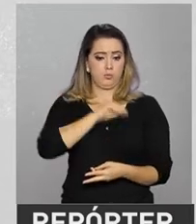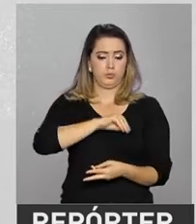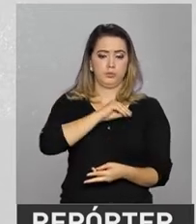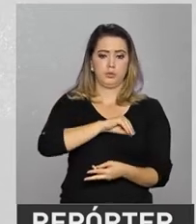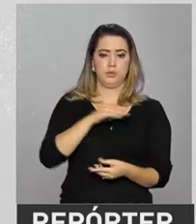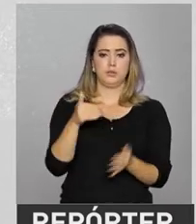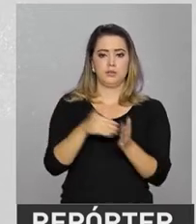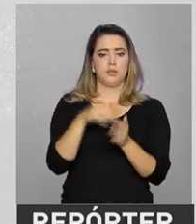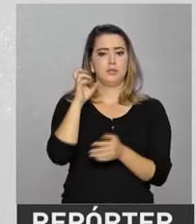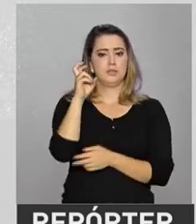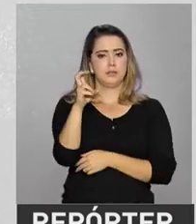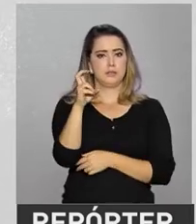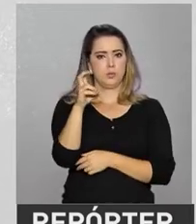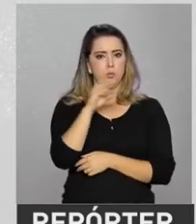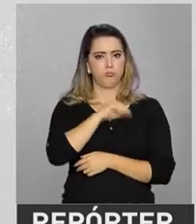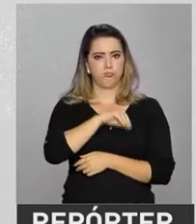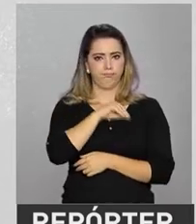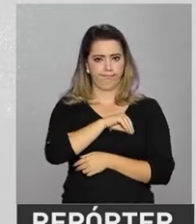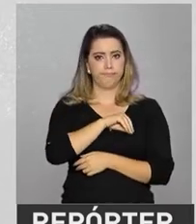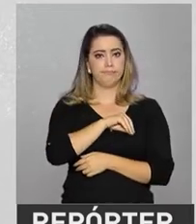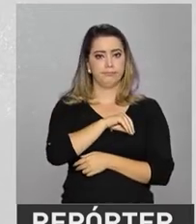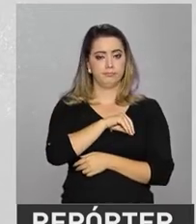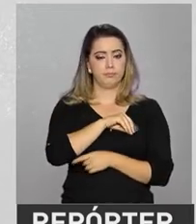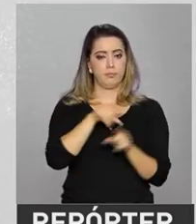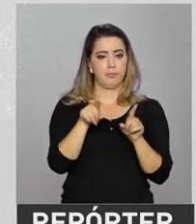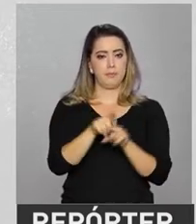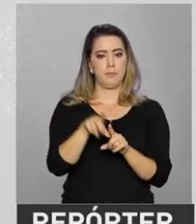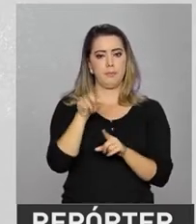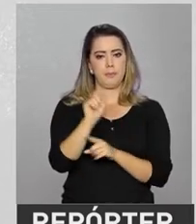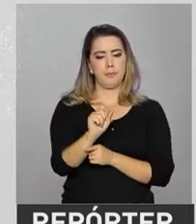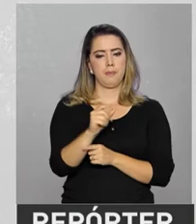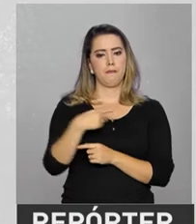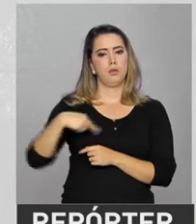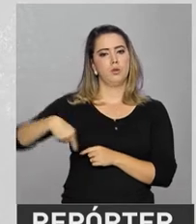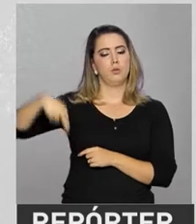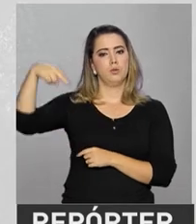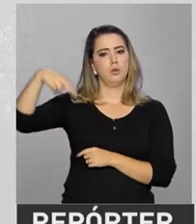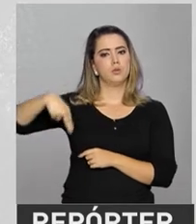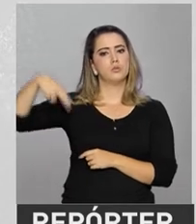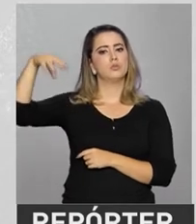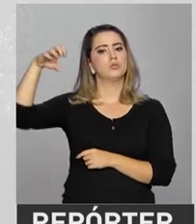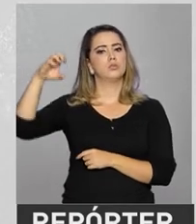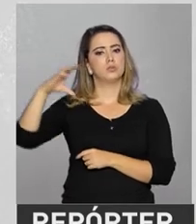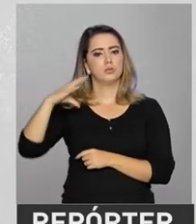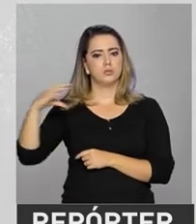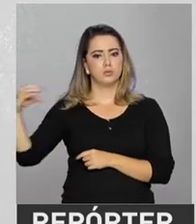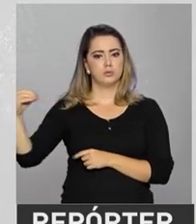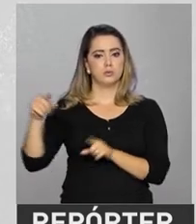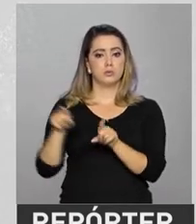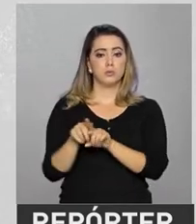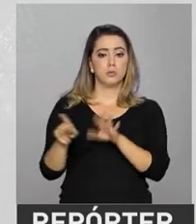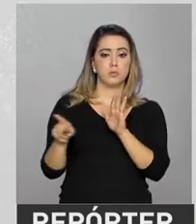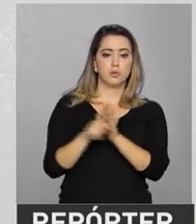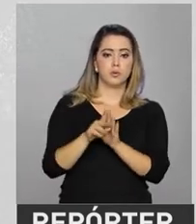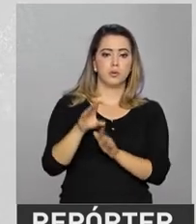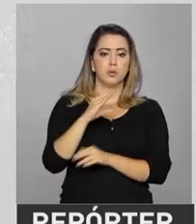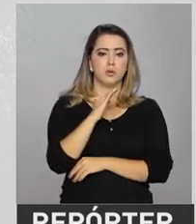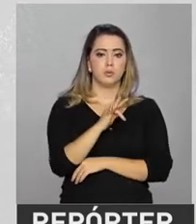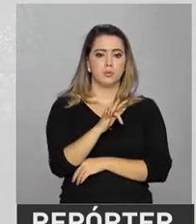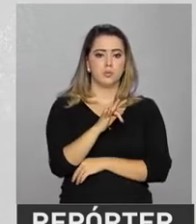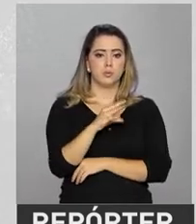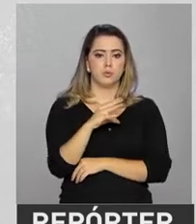mínimos essa modalidade vai atender as regiões norte nordeste e centro oeste e conta com recursos dos fundos constitucionais